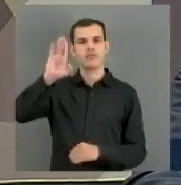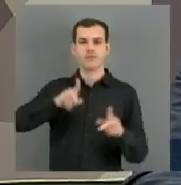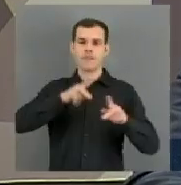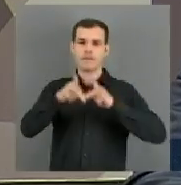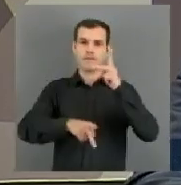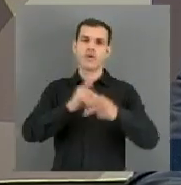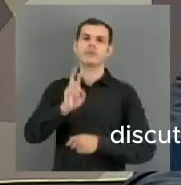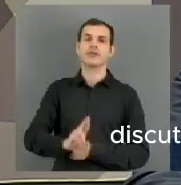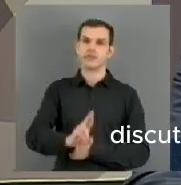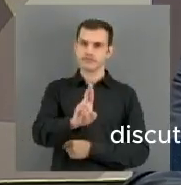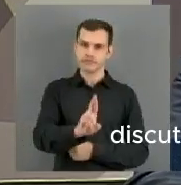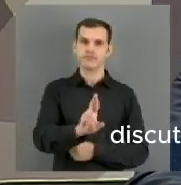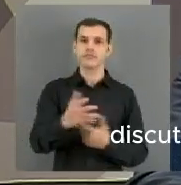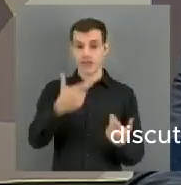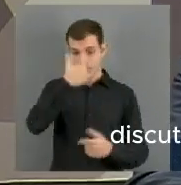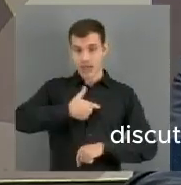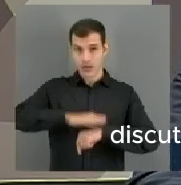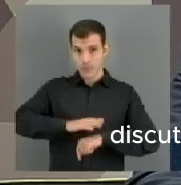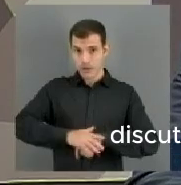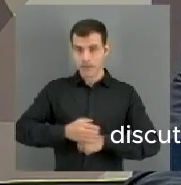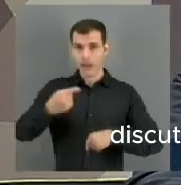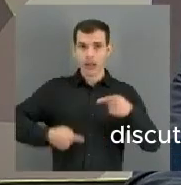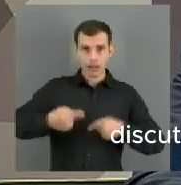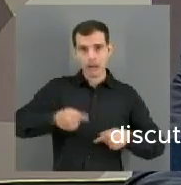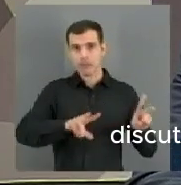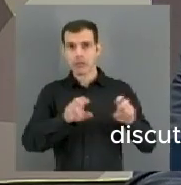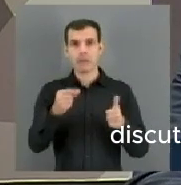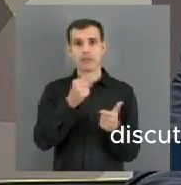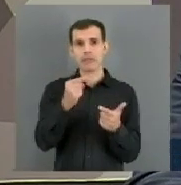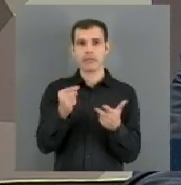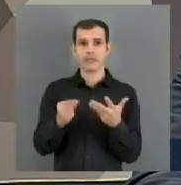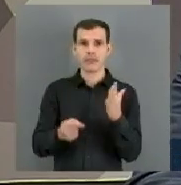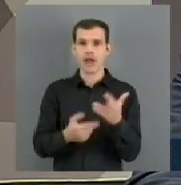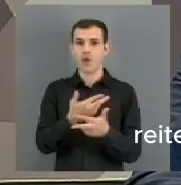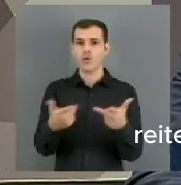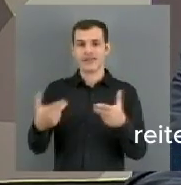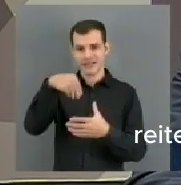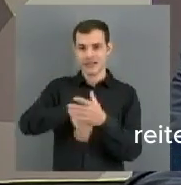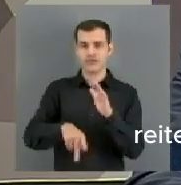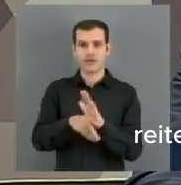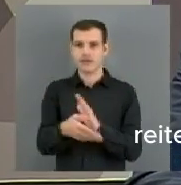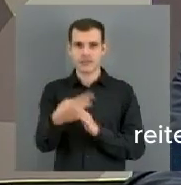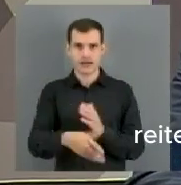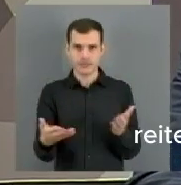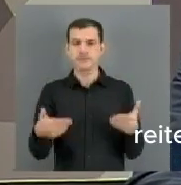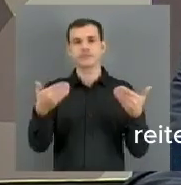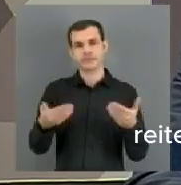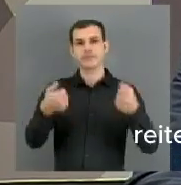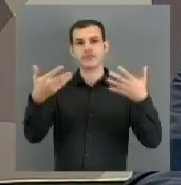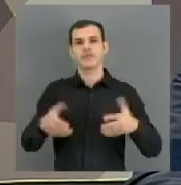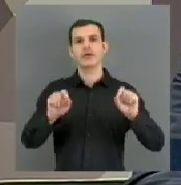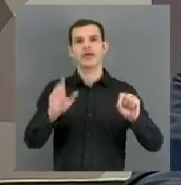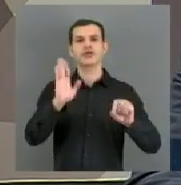não cabendo a mim discutir questões de fórum interno dessas duas casas. Reitero que fiz parte de um grupo